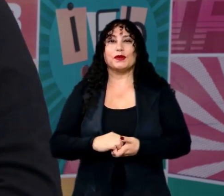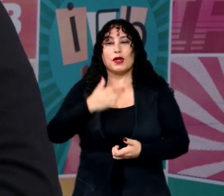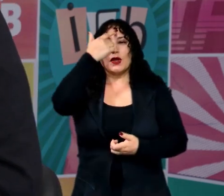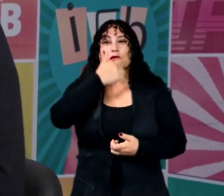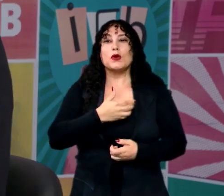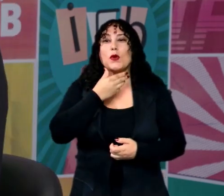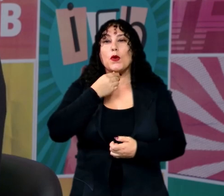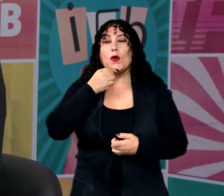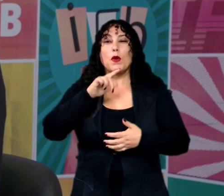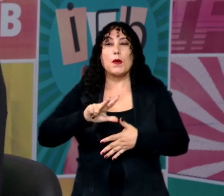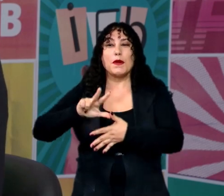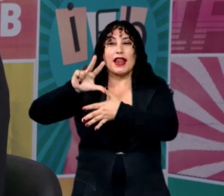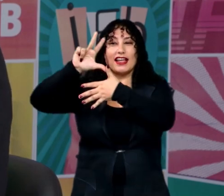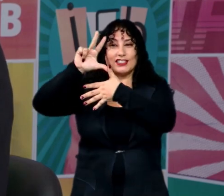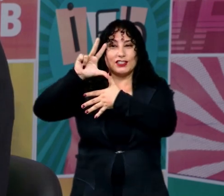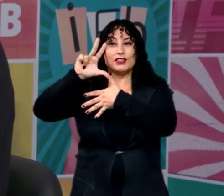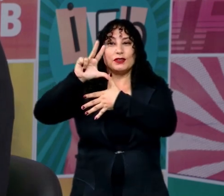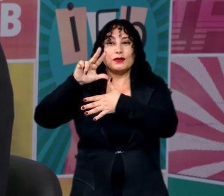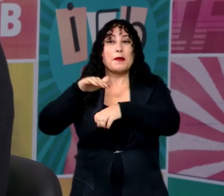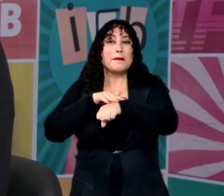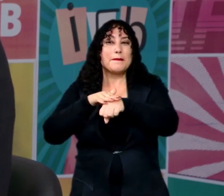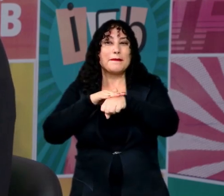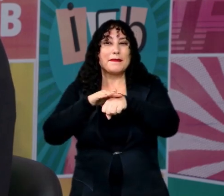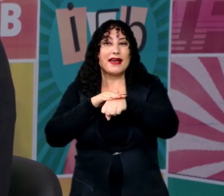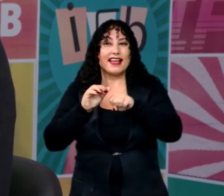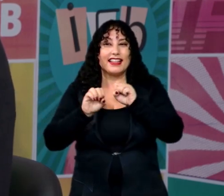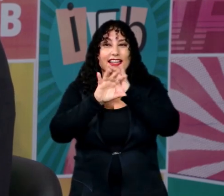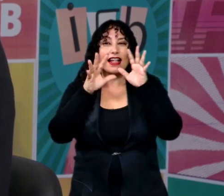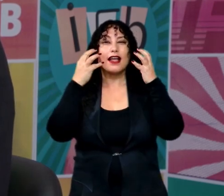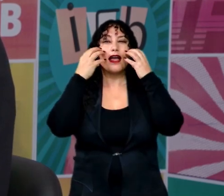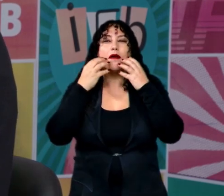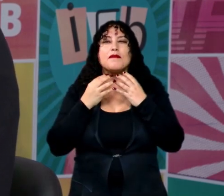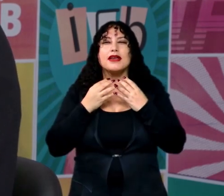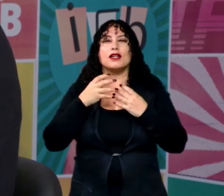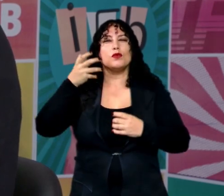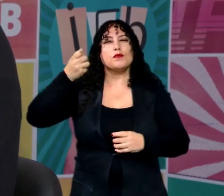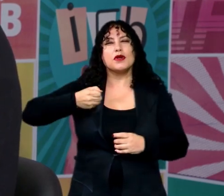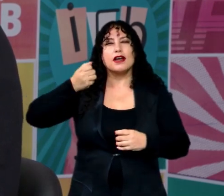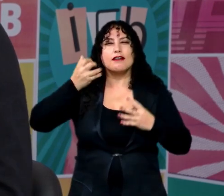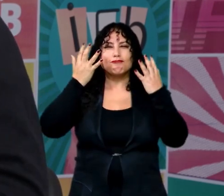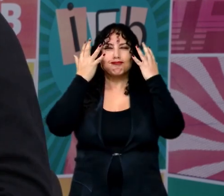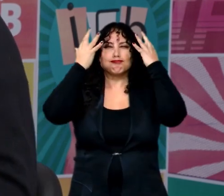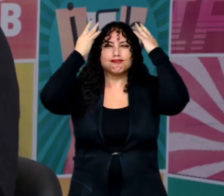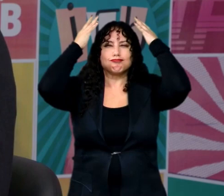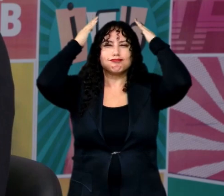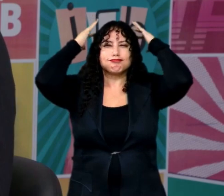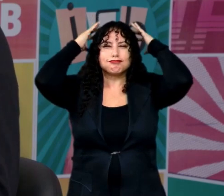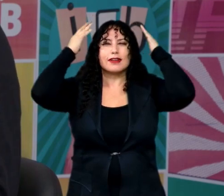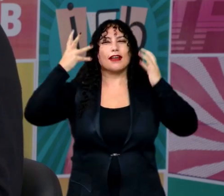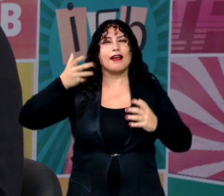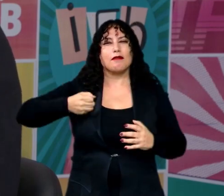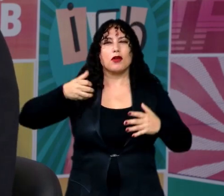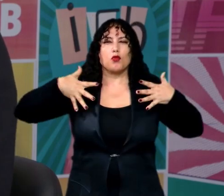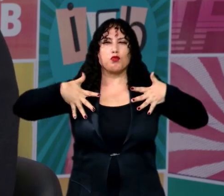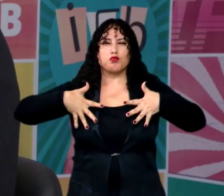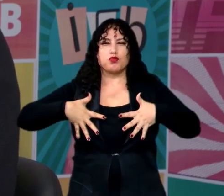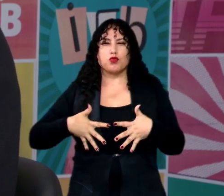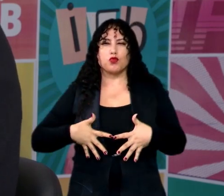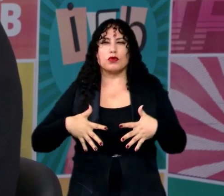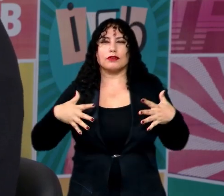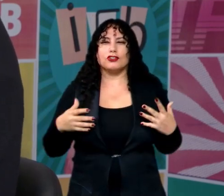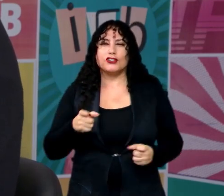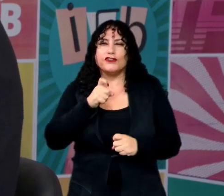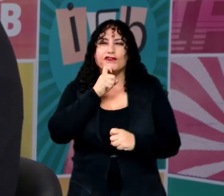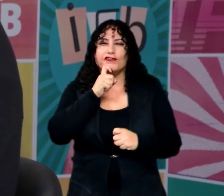homem latino de pele clara, barba grisalha, cabelos grisalhos. Estou usando uma blusa, um